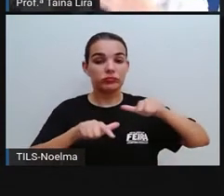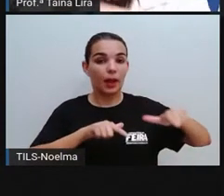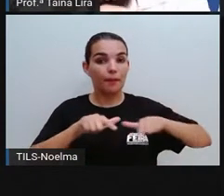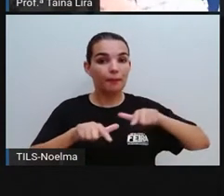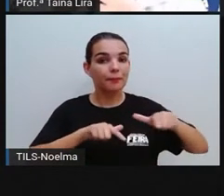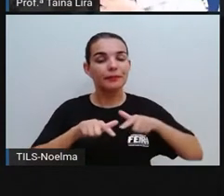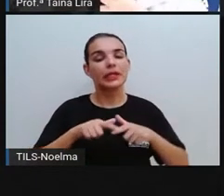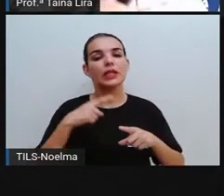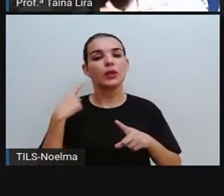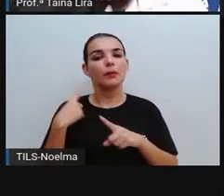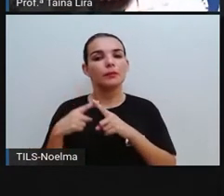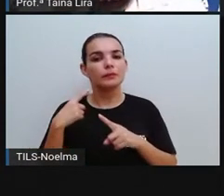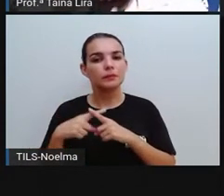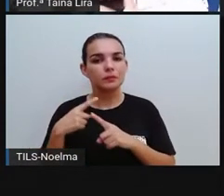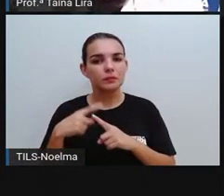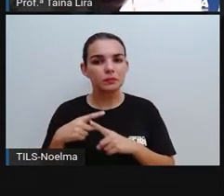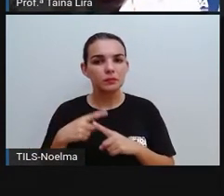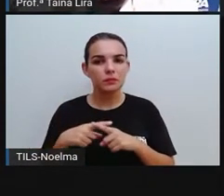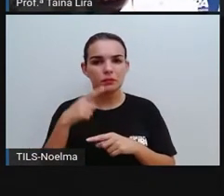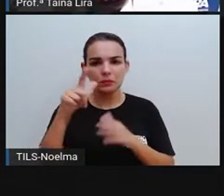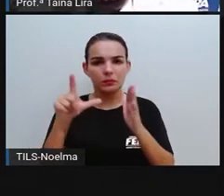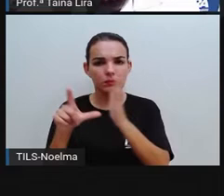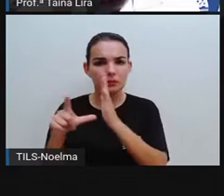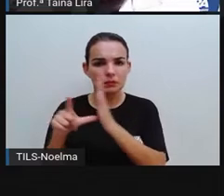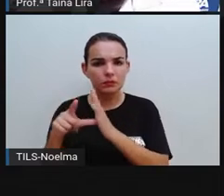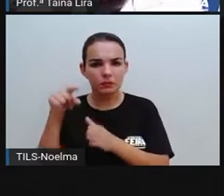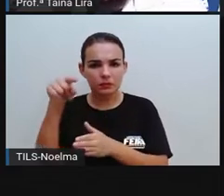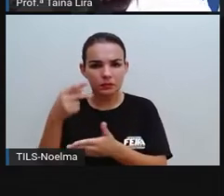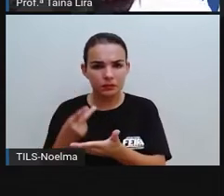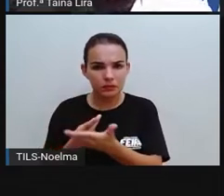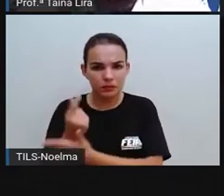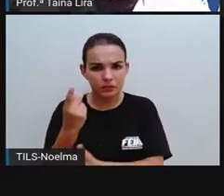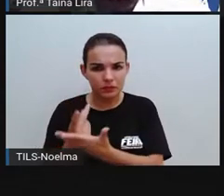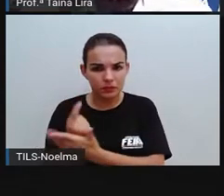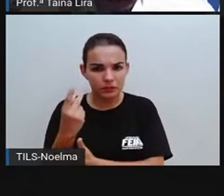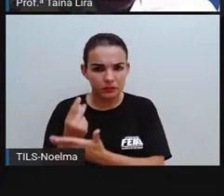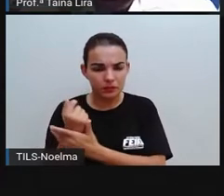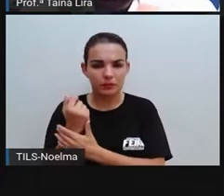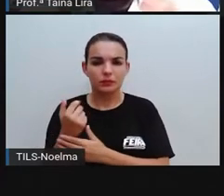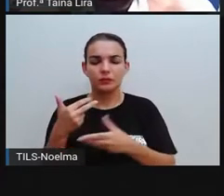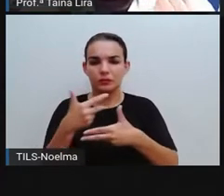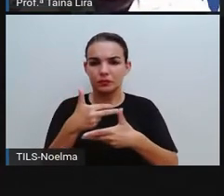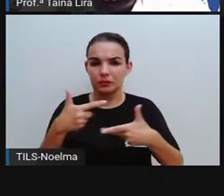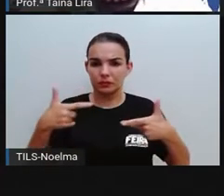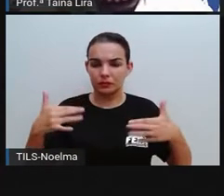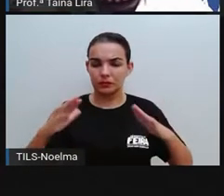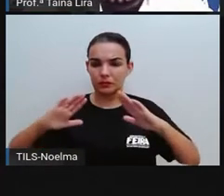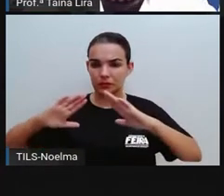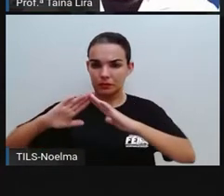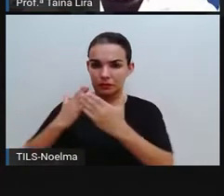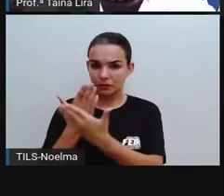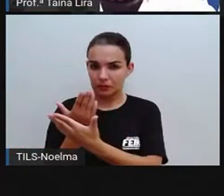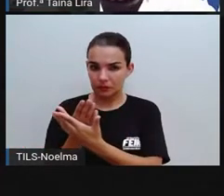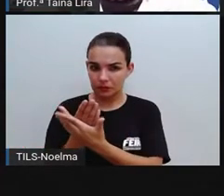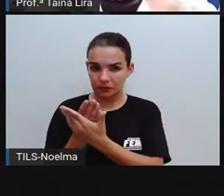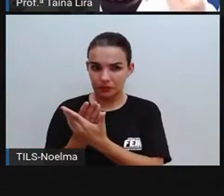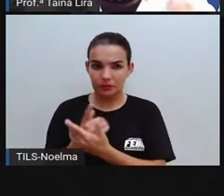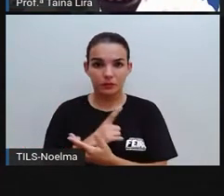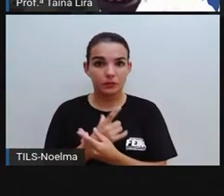porque essa loja, por exemplo, que passou aí na matéria, ela